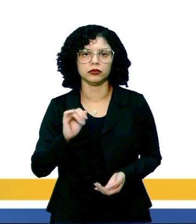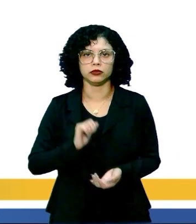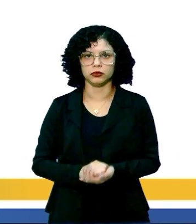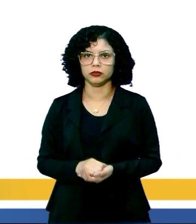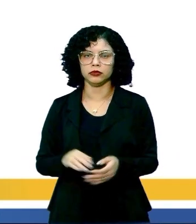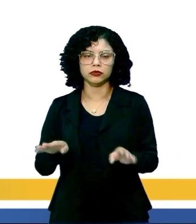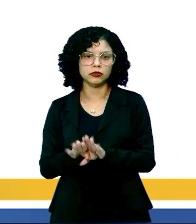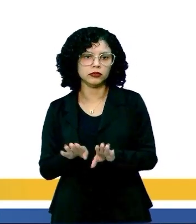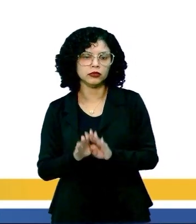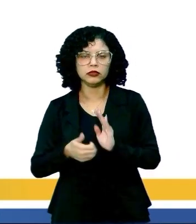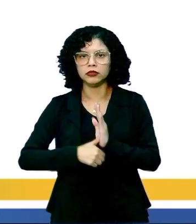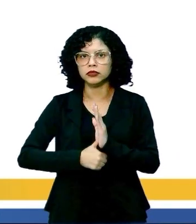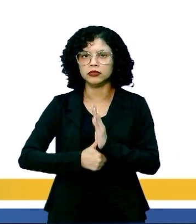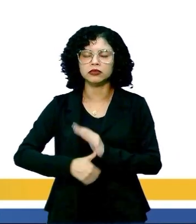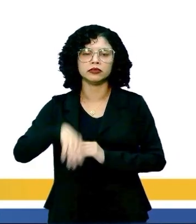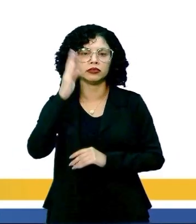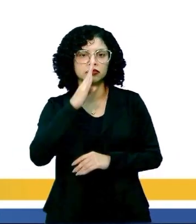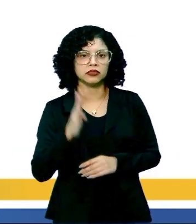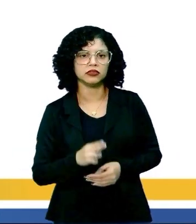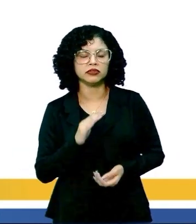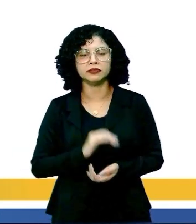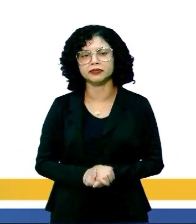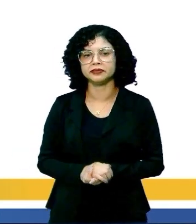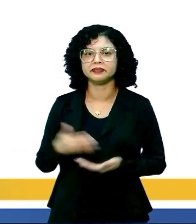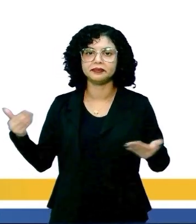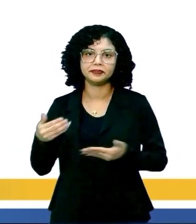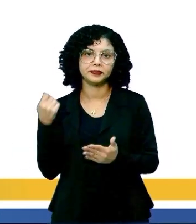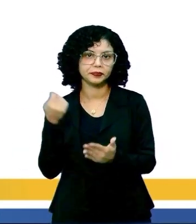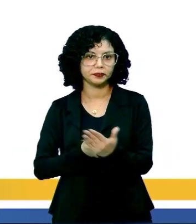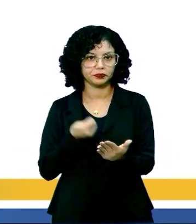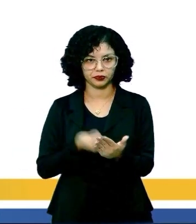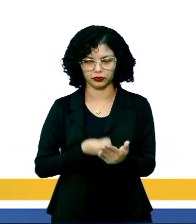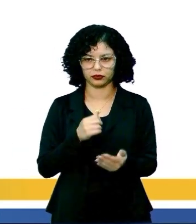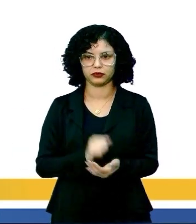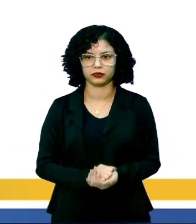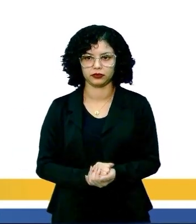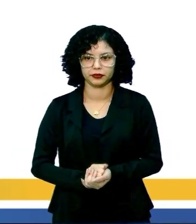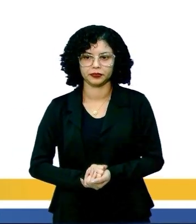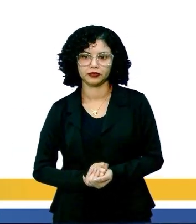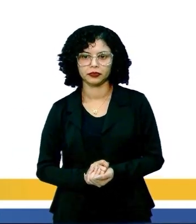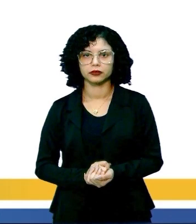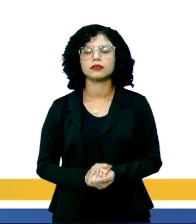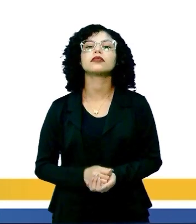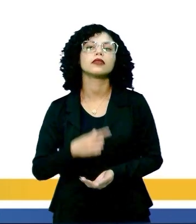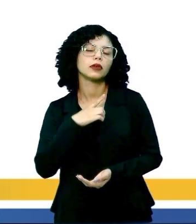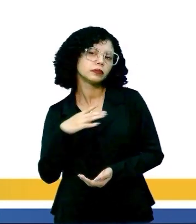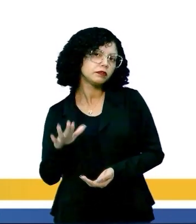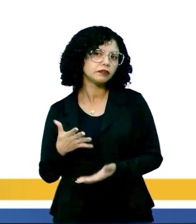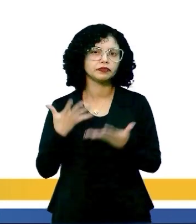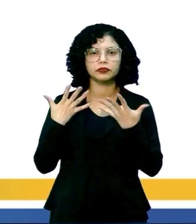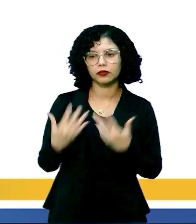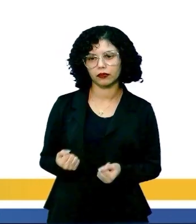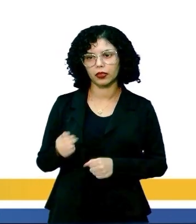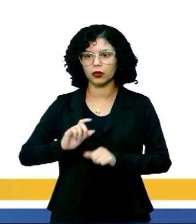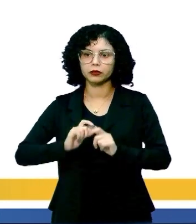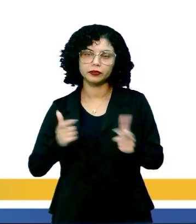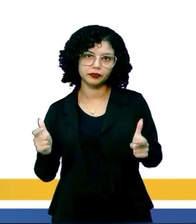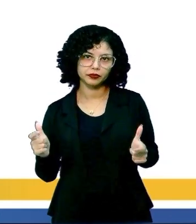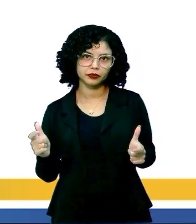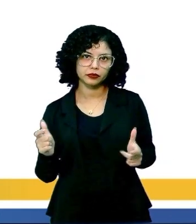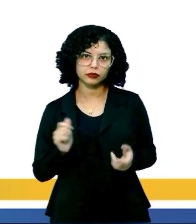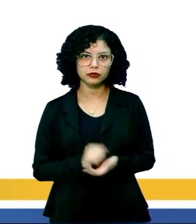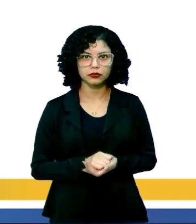identidade brasileira, ela vai ser reforçada agora no período do início da República, que é para ter uma aceitação maior.